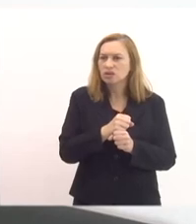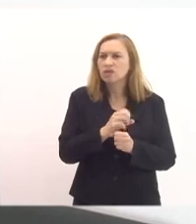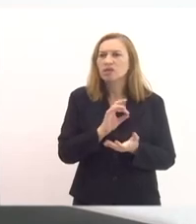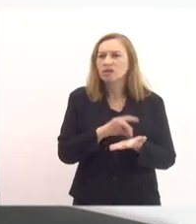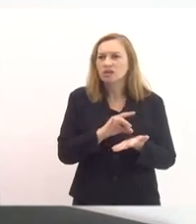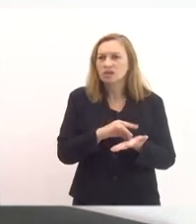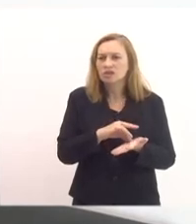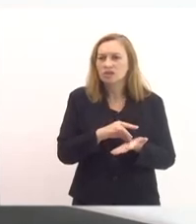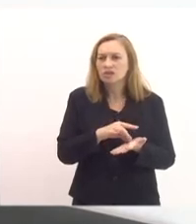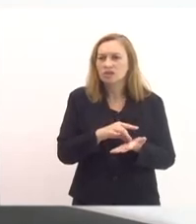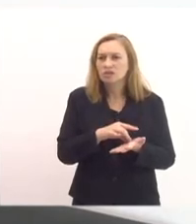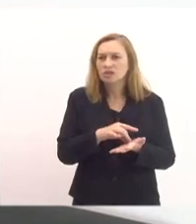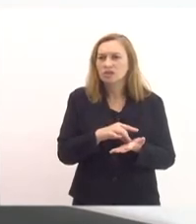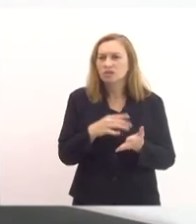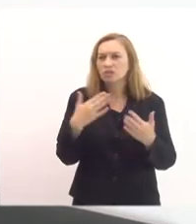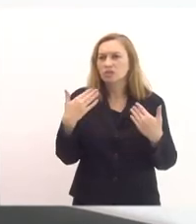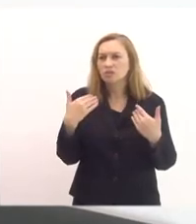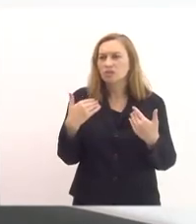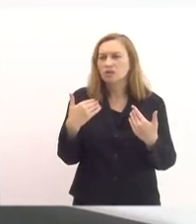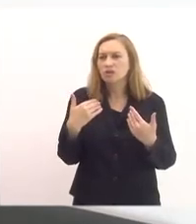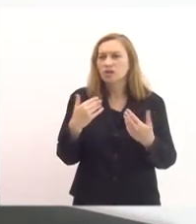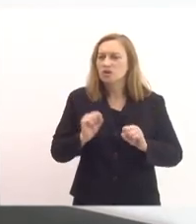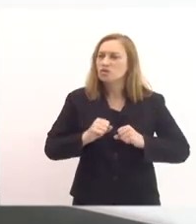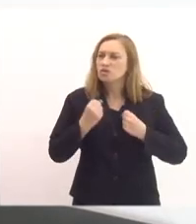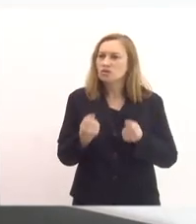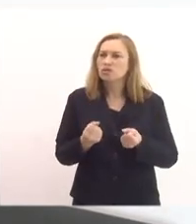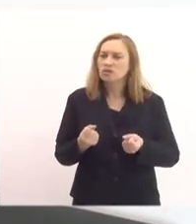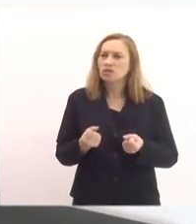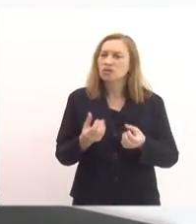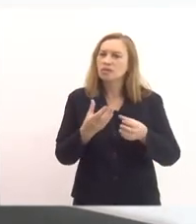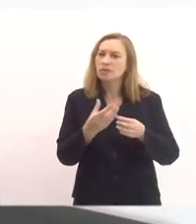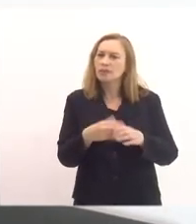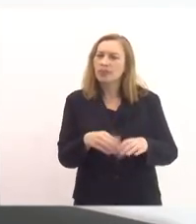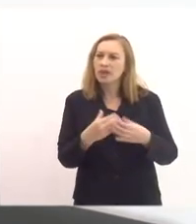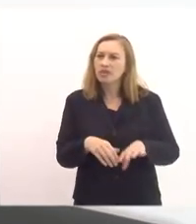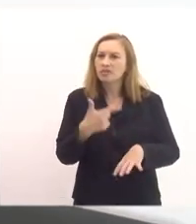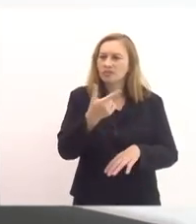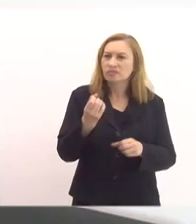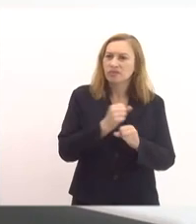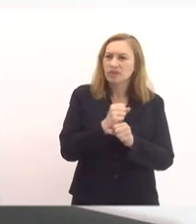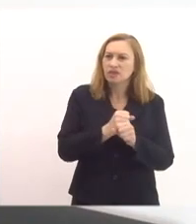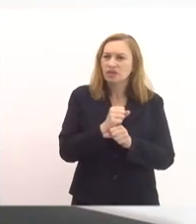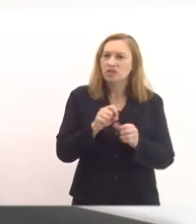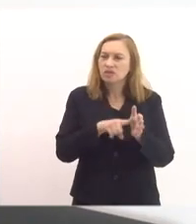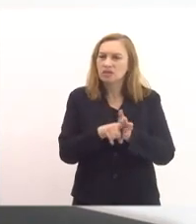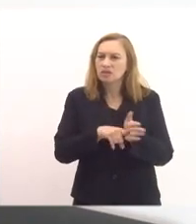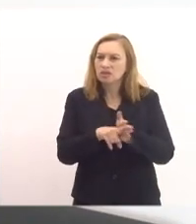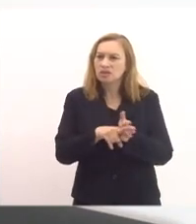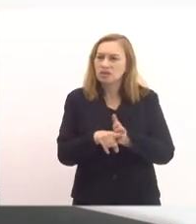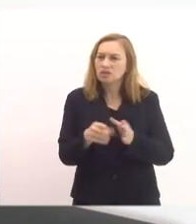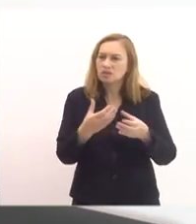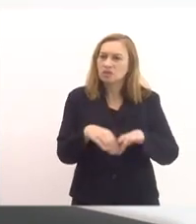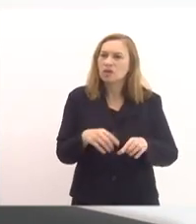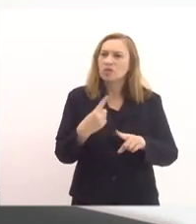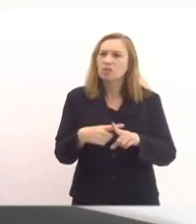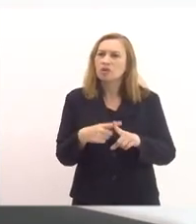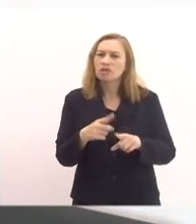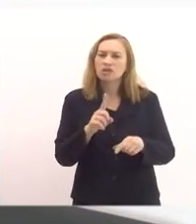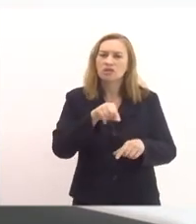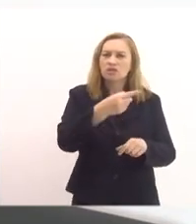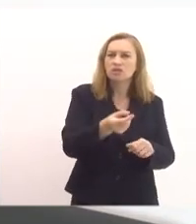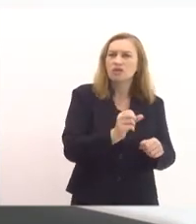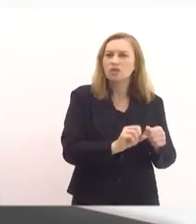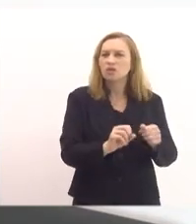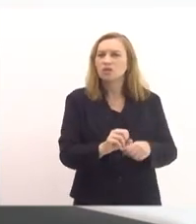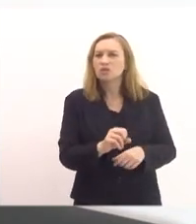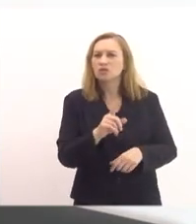verdade, como um hobby. Né? Eu me debrucei sobre esse concurso, passei 20 anos da minha vida investigando esse concurso. Ah, por que você não fez outro concurso,